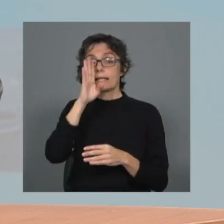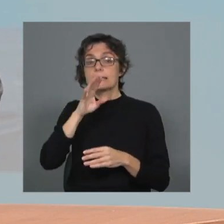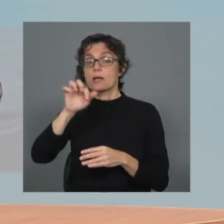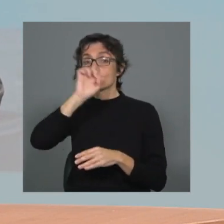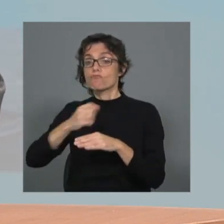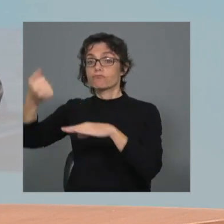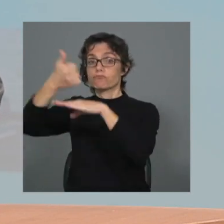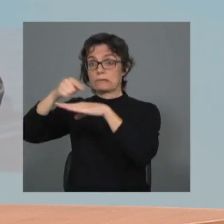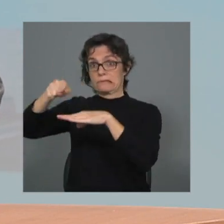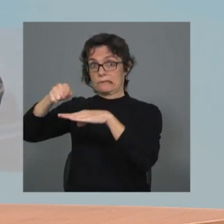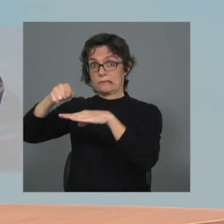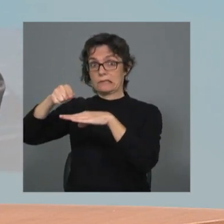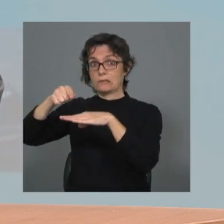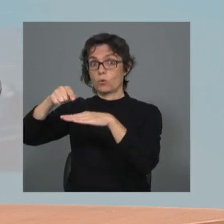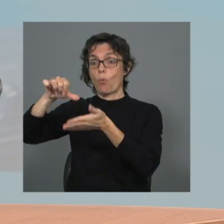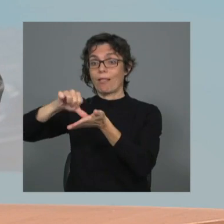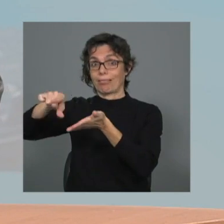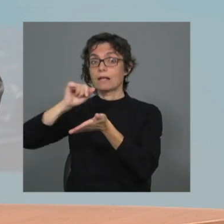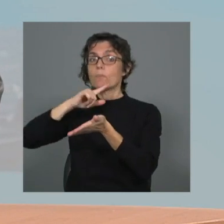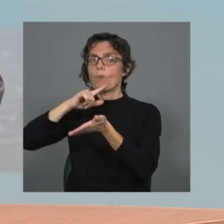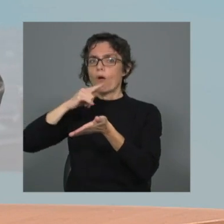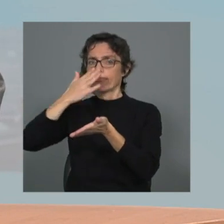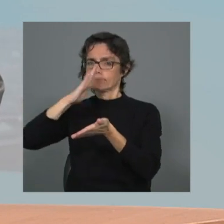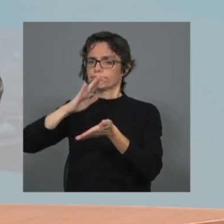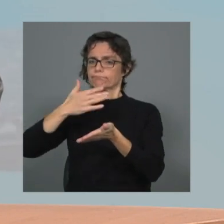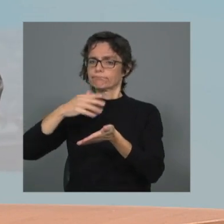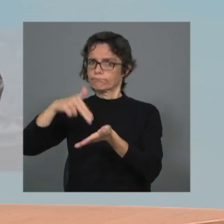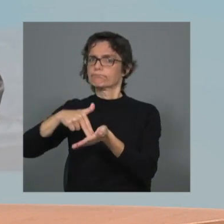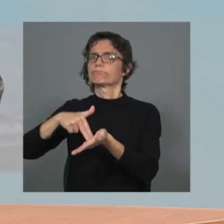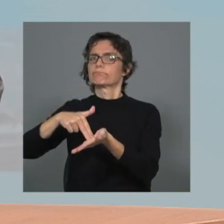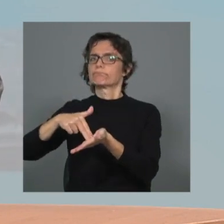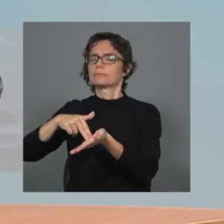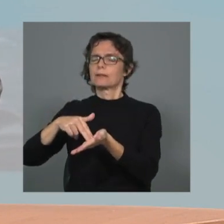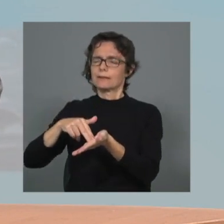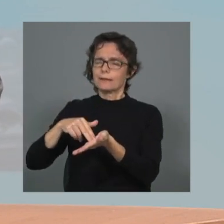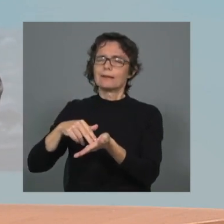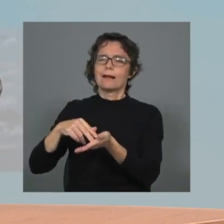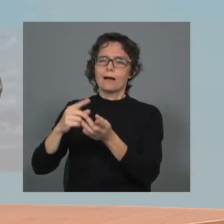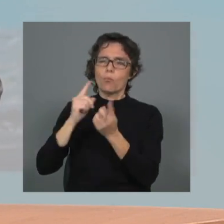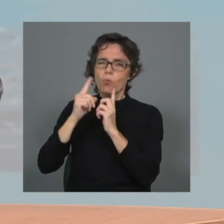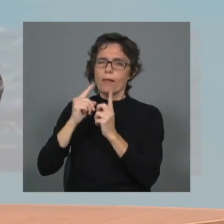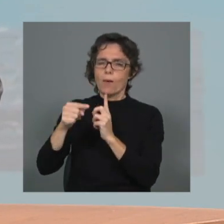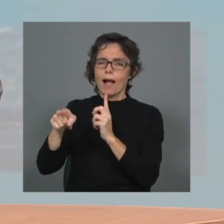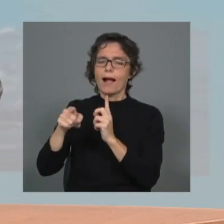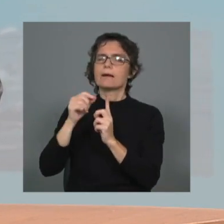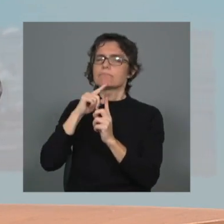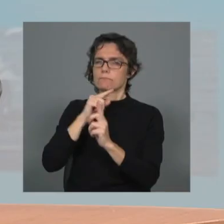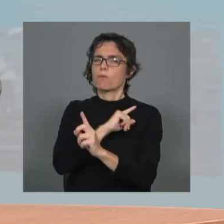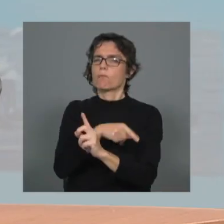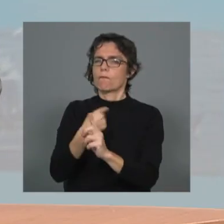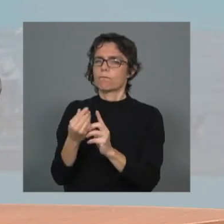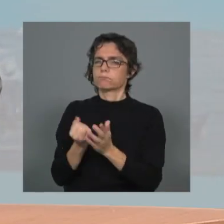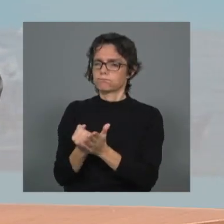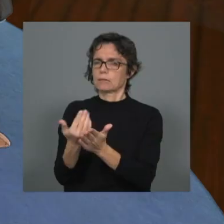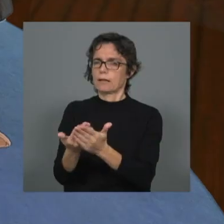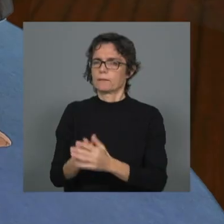já pode ter esta atitude, é porque na base já há pelo menos um forte apoio para que se caminhe noutra direção. E é isso que